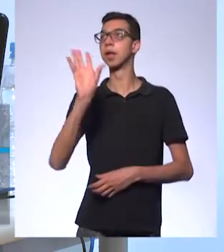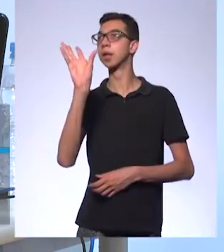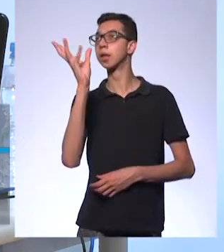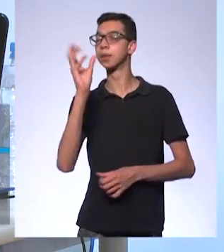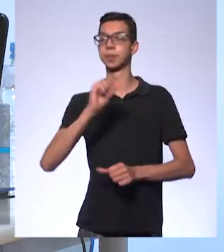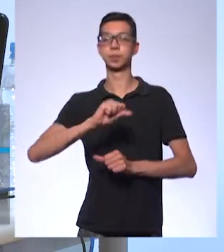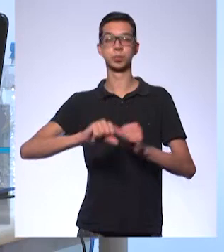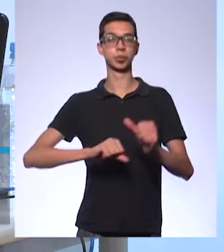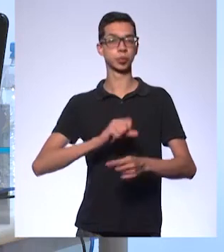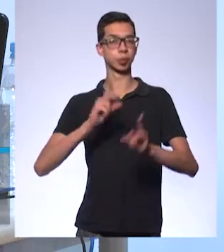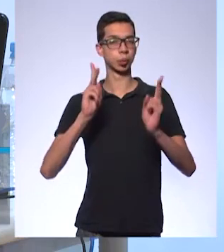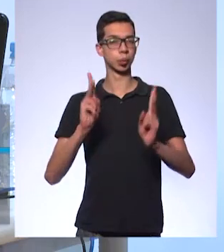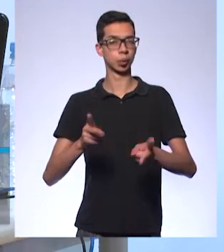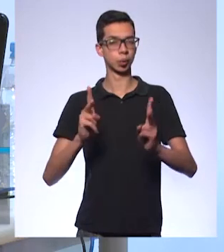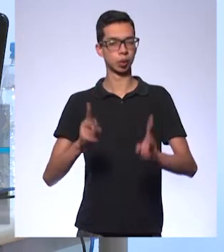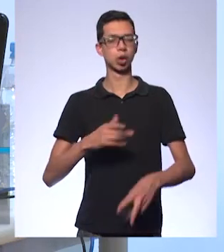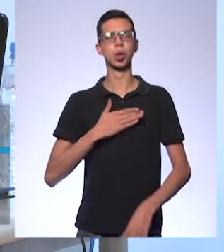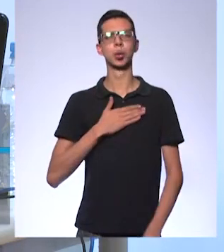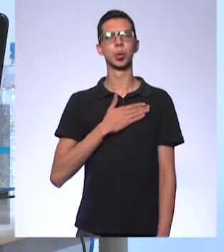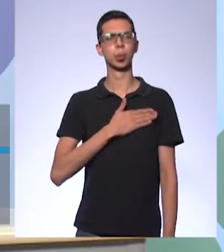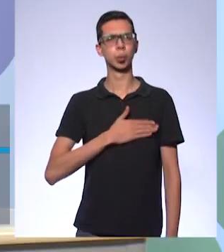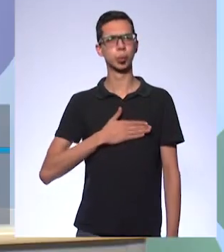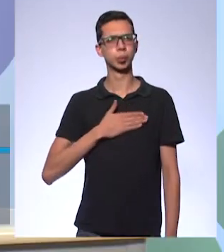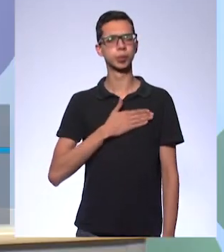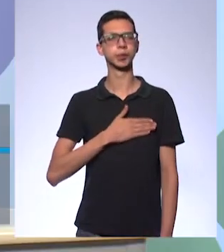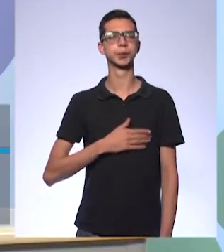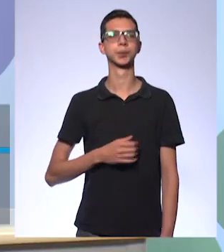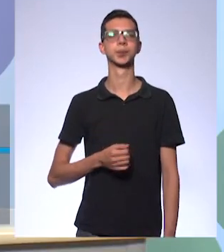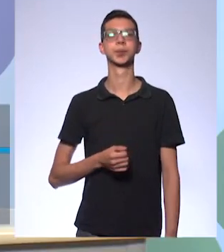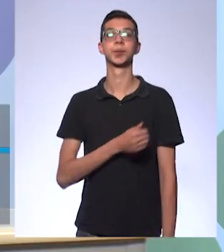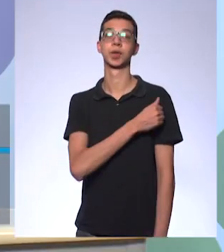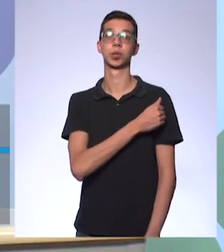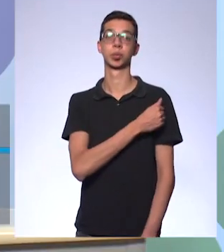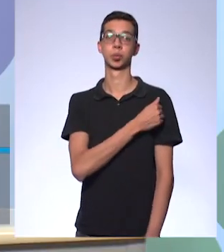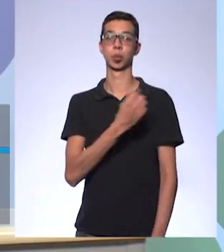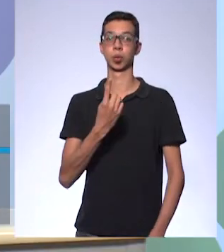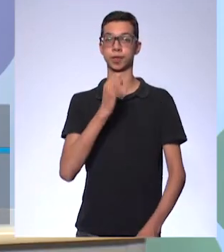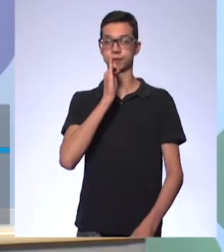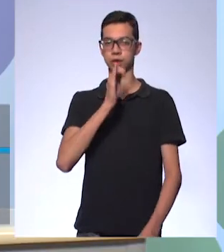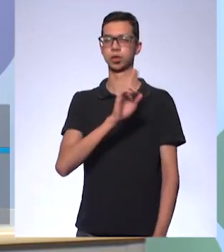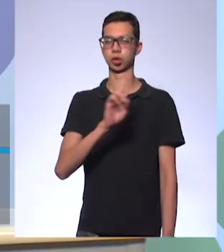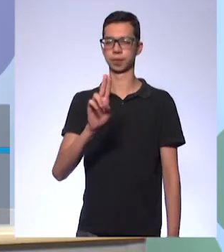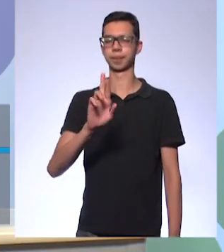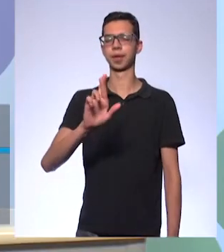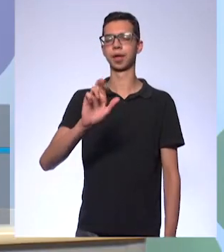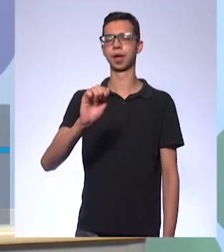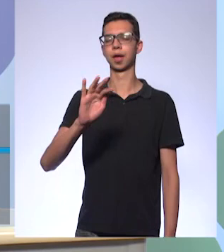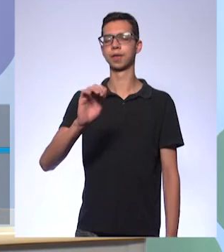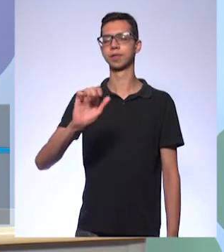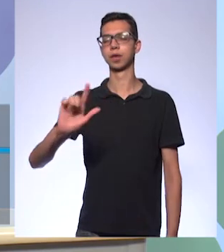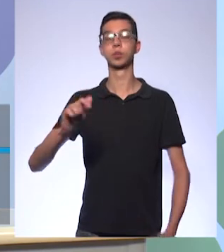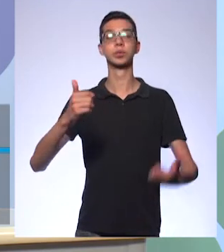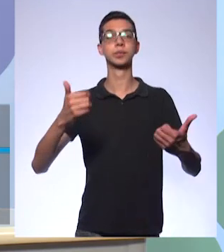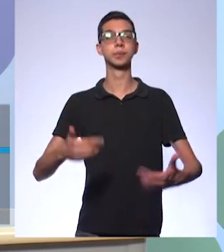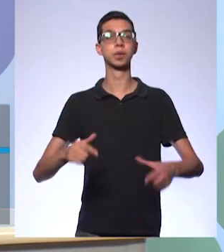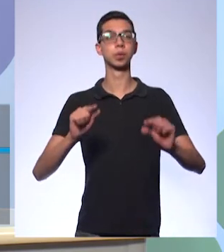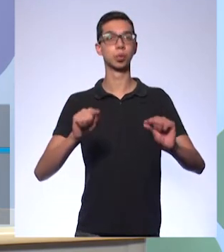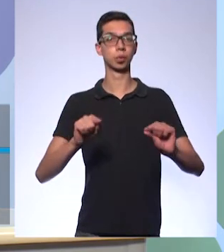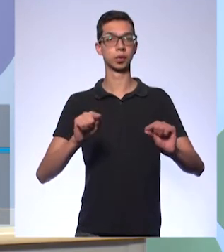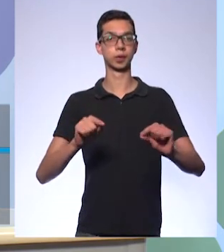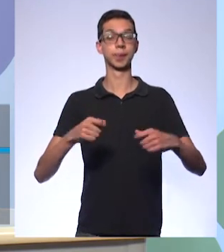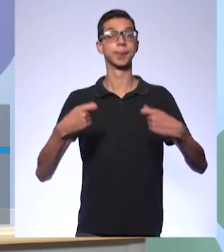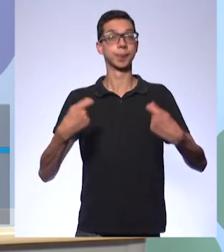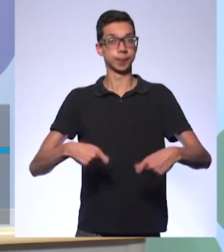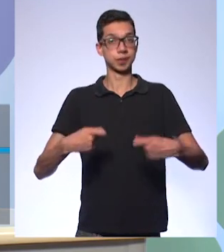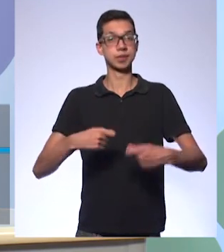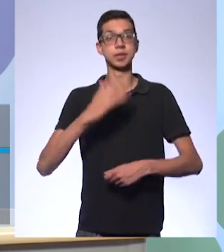permanente. Agora eu gostei de ver. Olha, tem um aluno que diz assim, ó, Rafael, ele diz basicamente o que é preciso saber